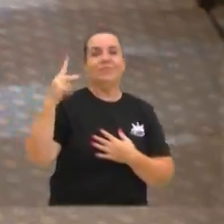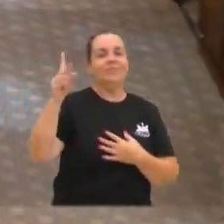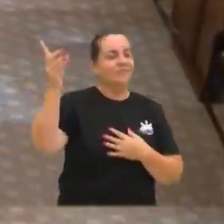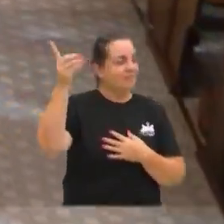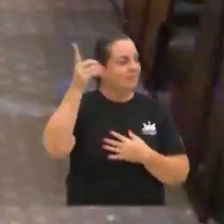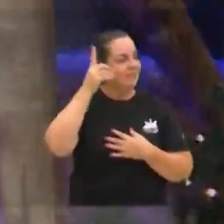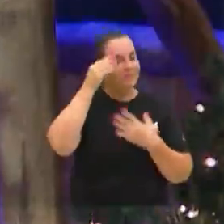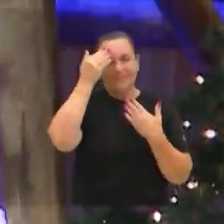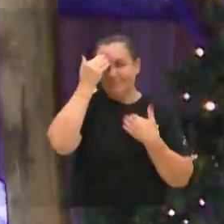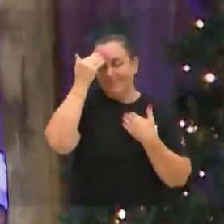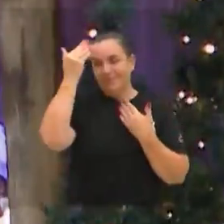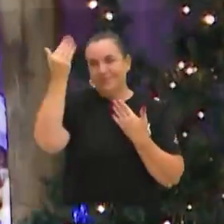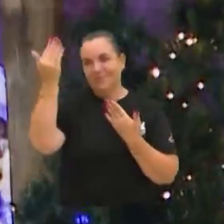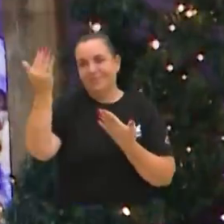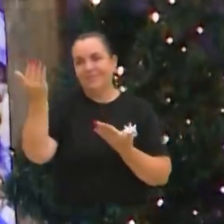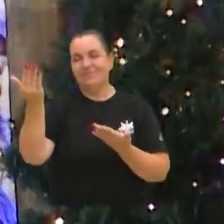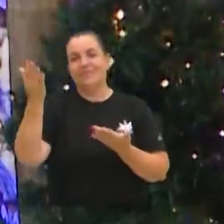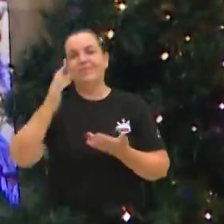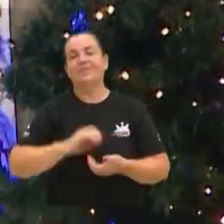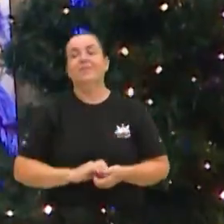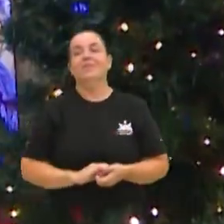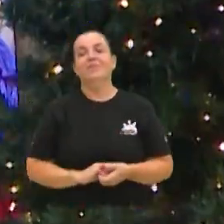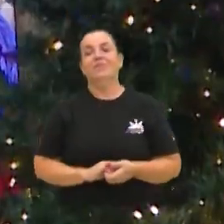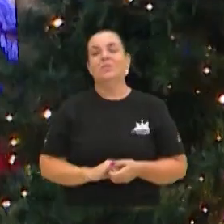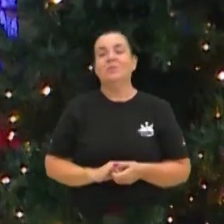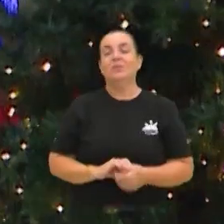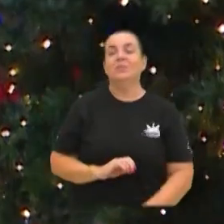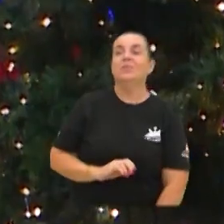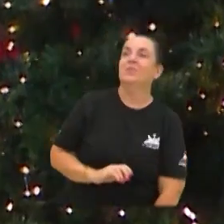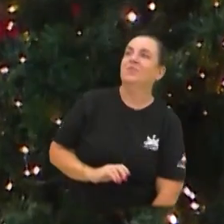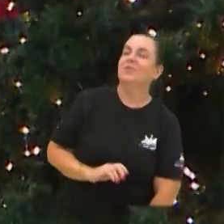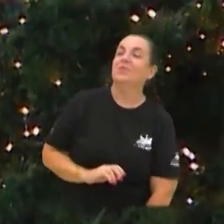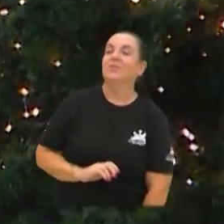Deus. Vossos dons